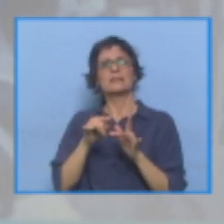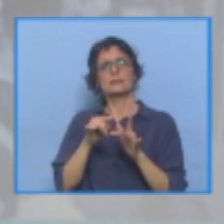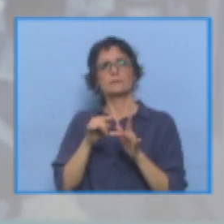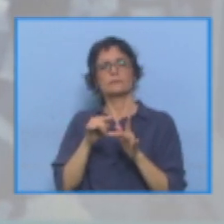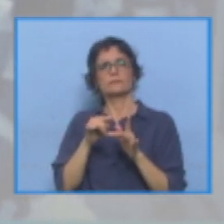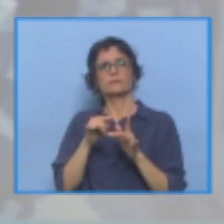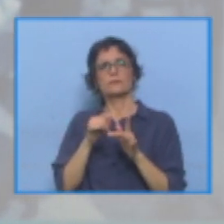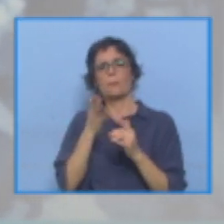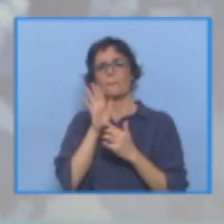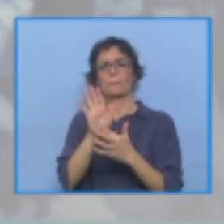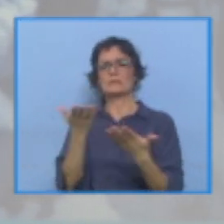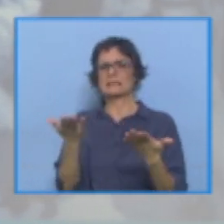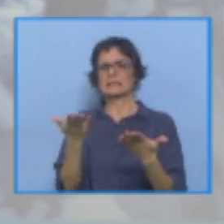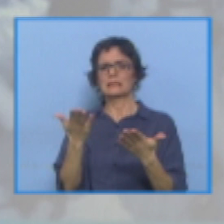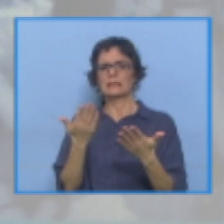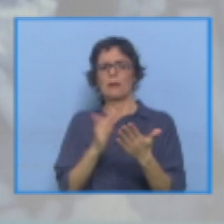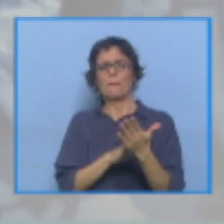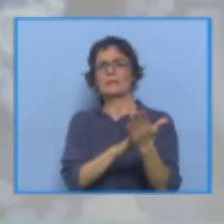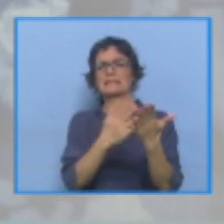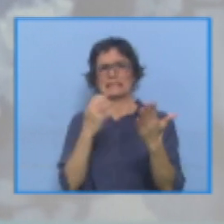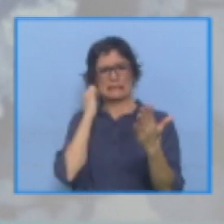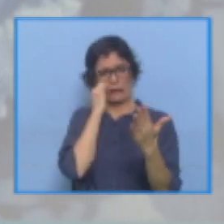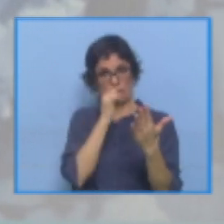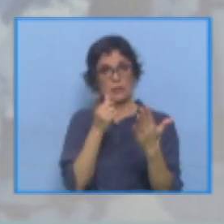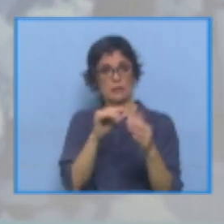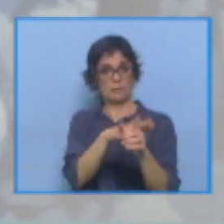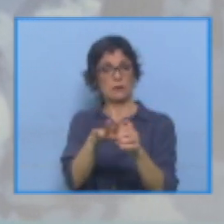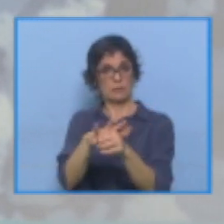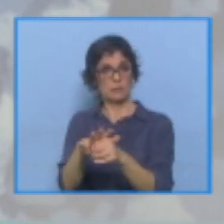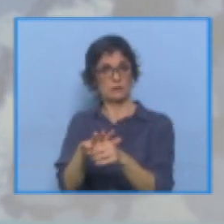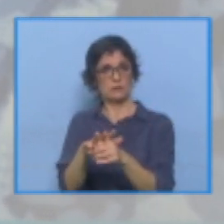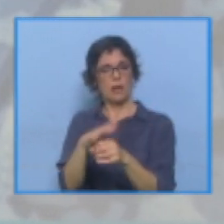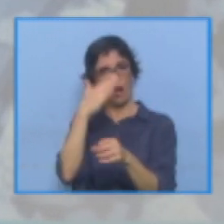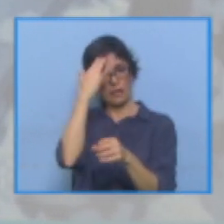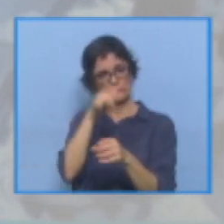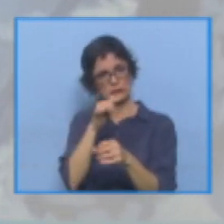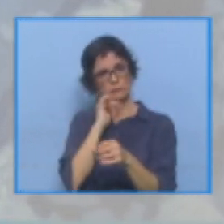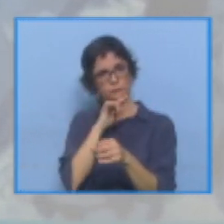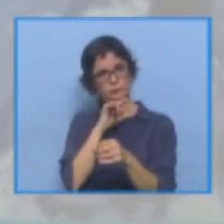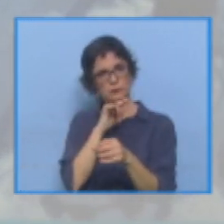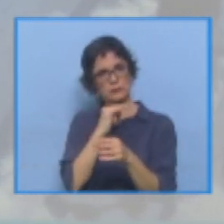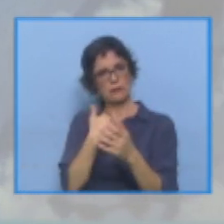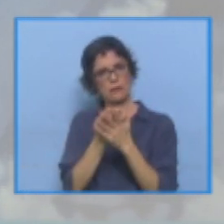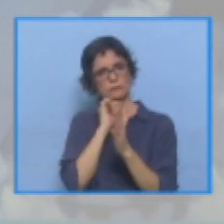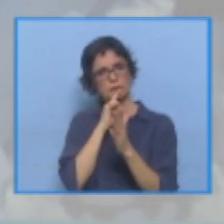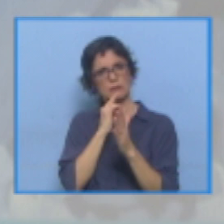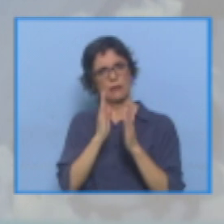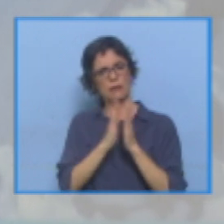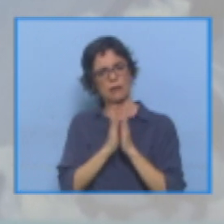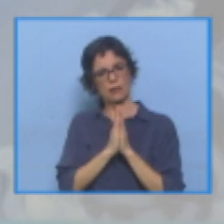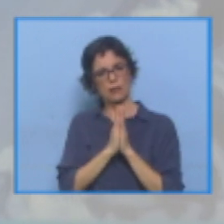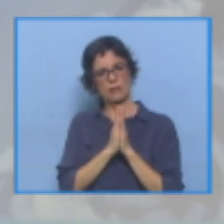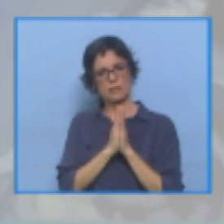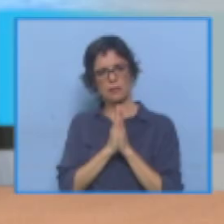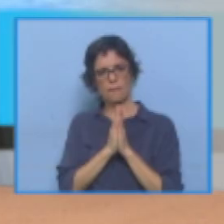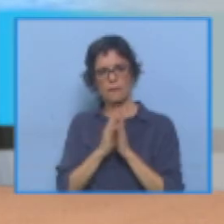gravidade da questão, um momento que a Igreja poderá aproveitar para uma purificação séria interior